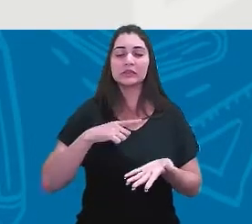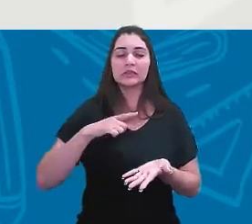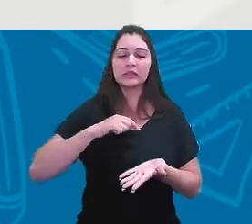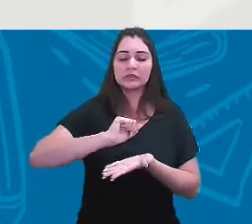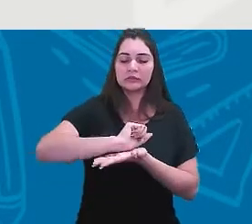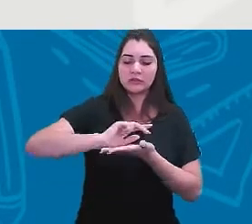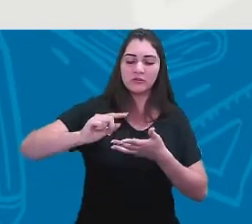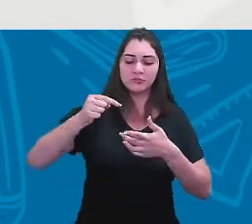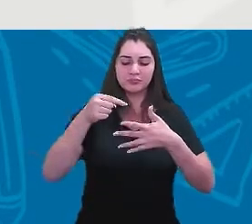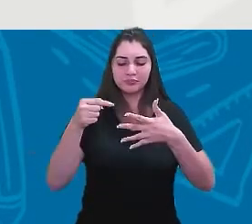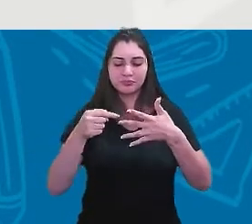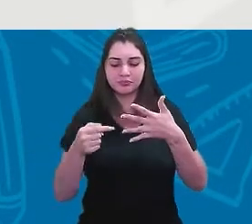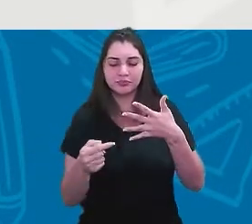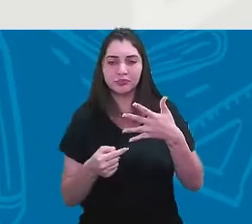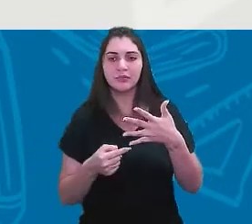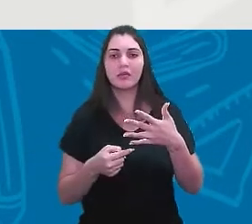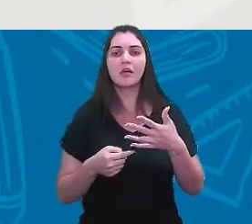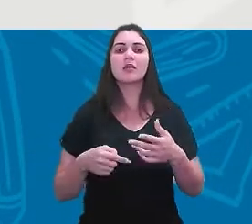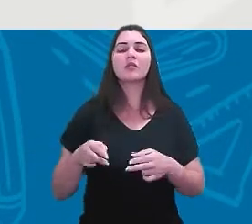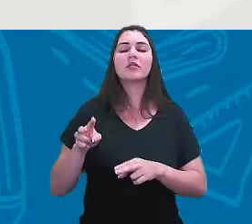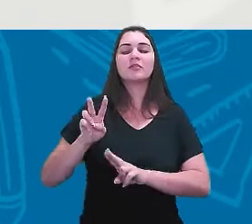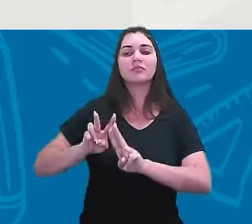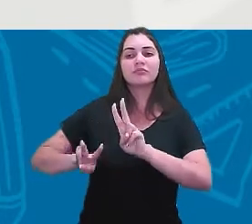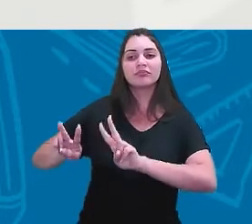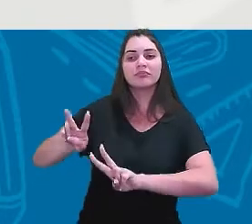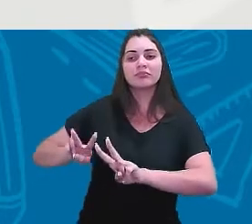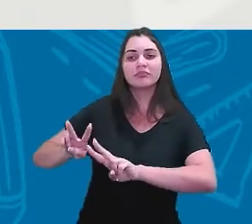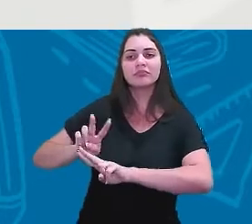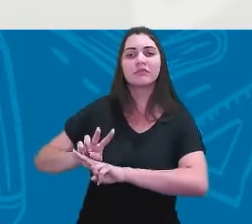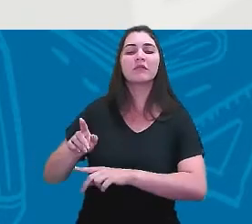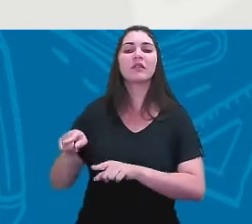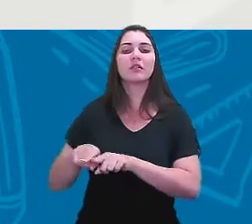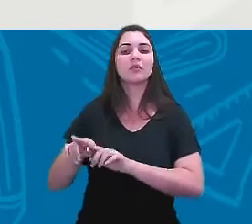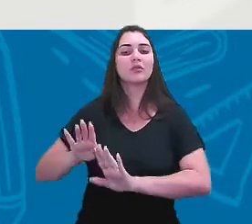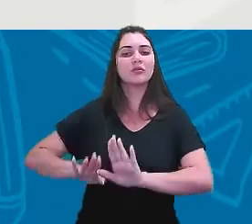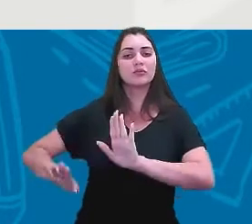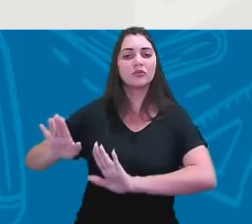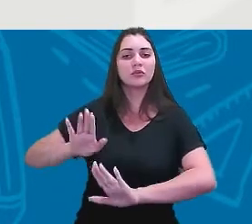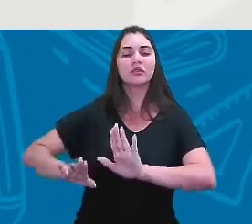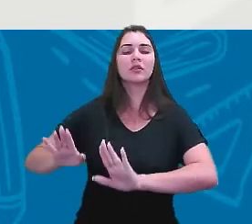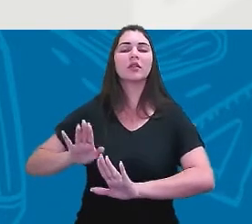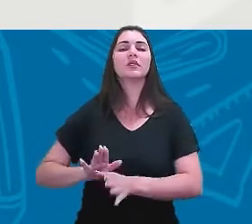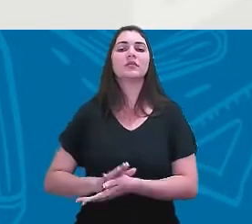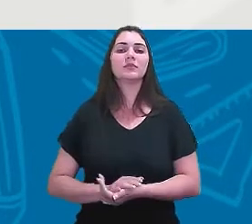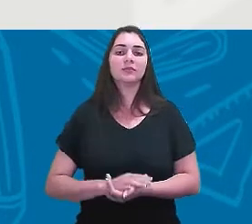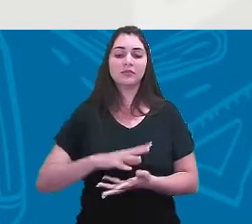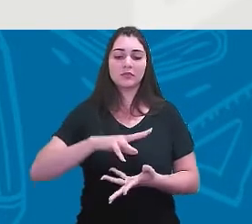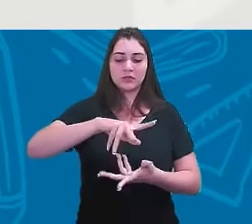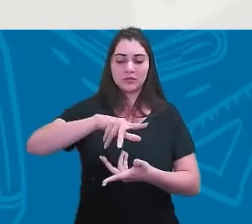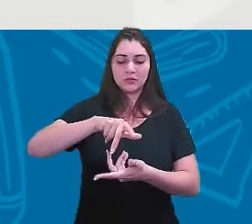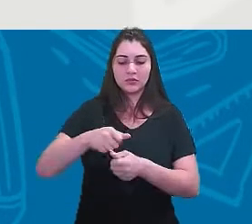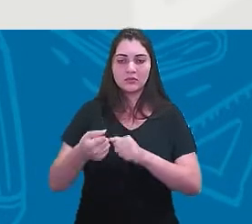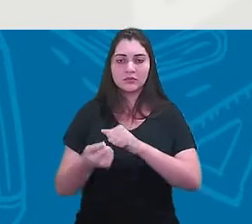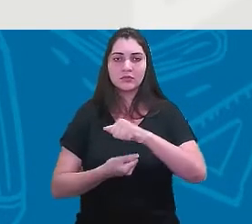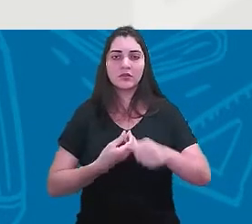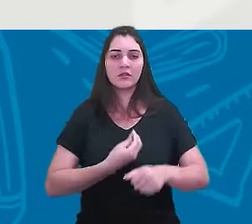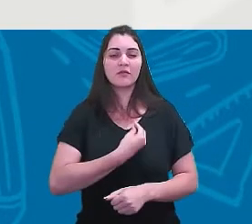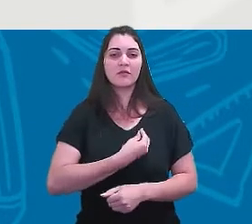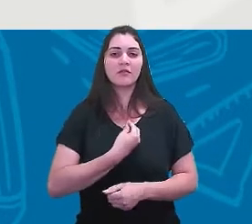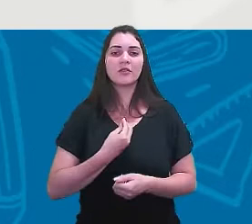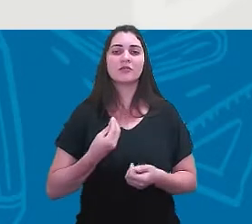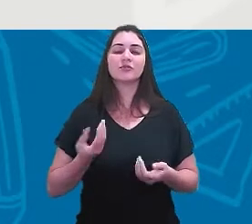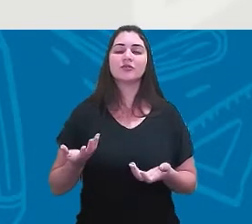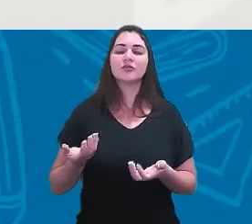medidas que a gente pode ter para a gente preservar o nosso meio ambiente, né, e vivermos em harmonia com